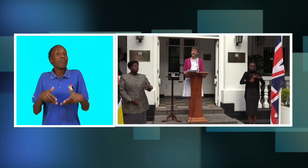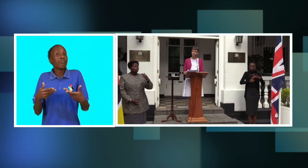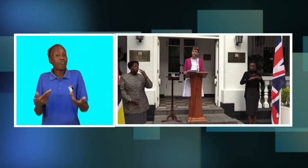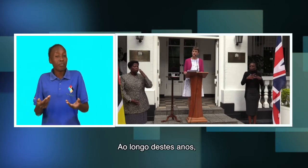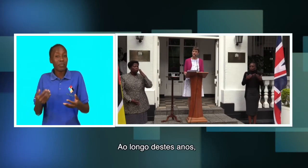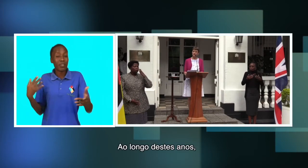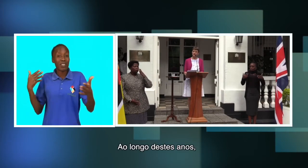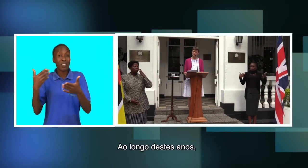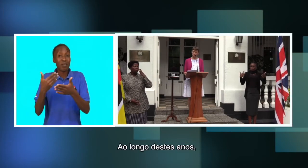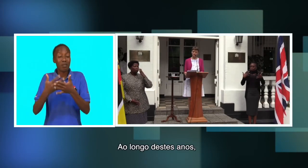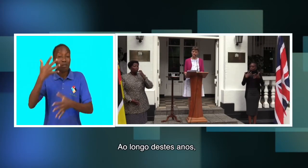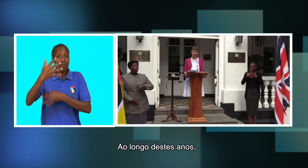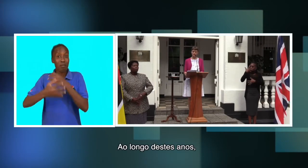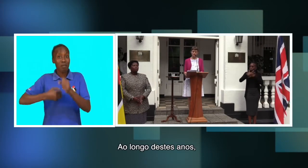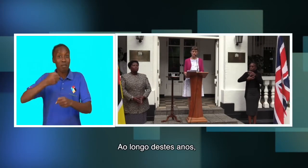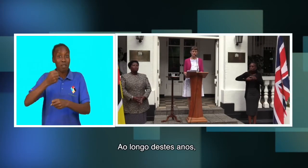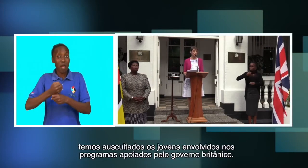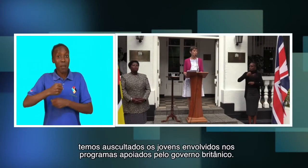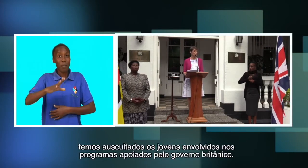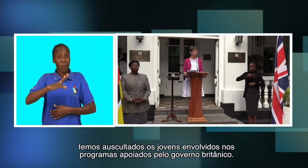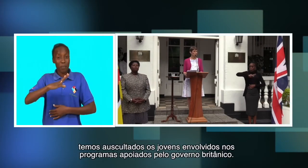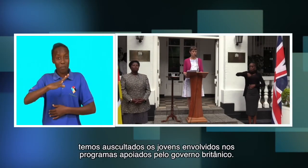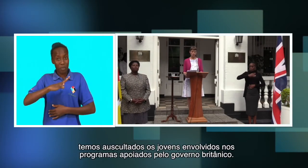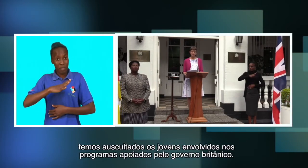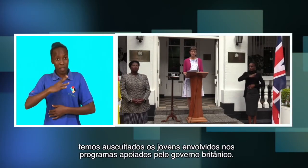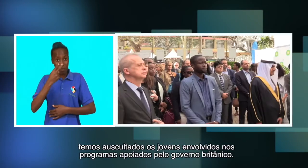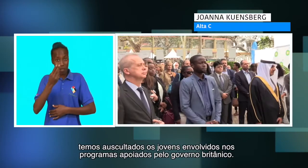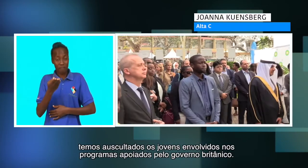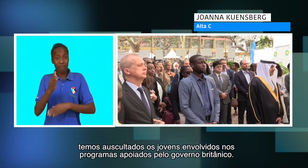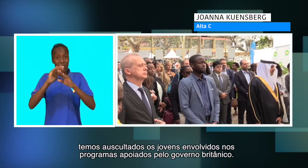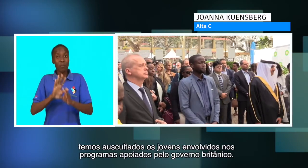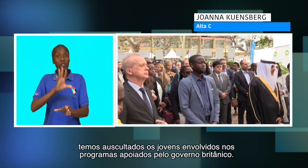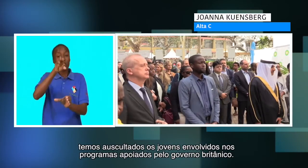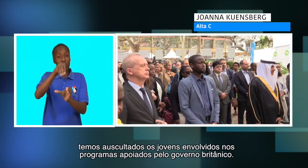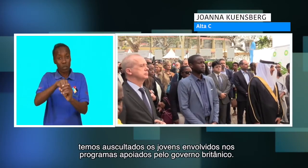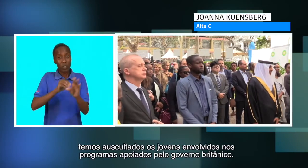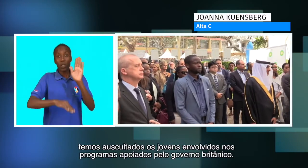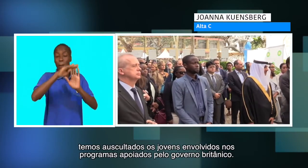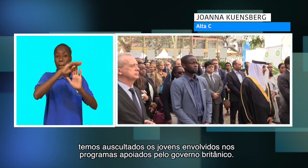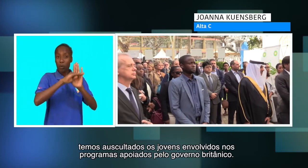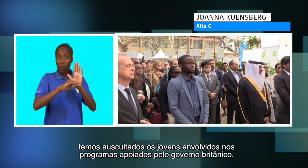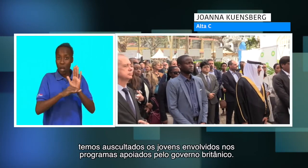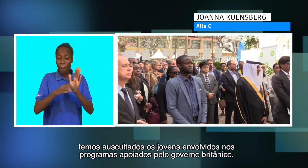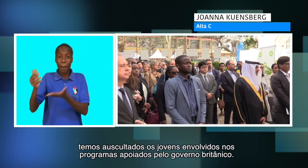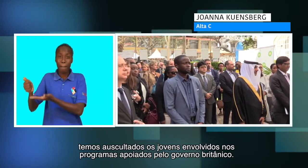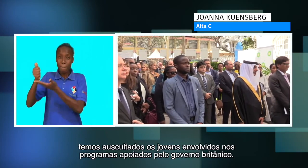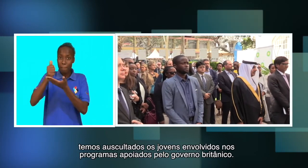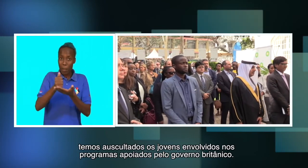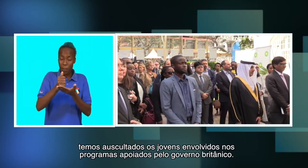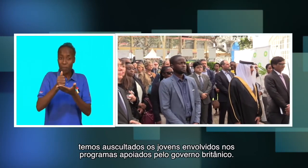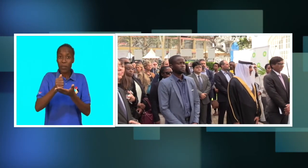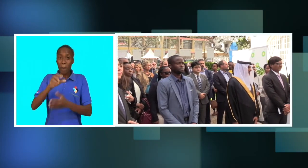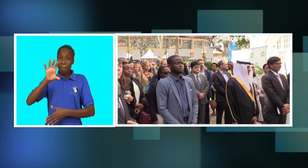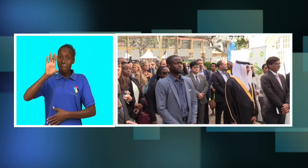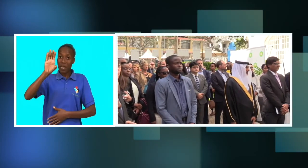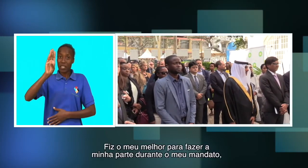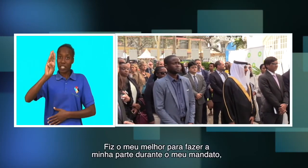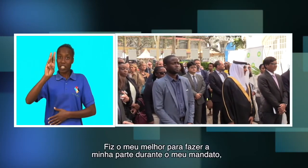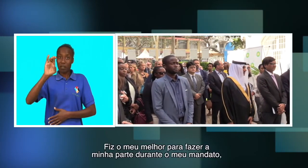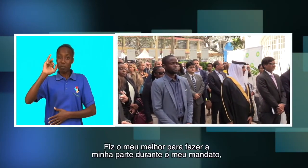Ao longo deste ano, nós temos escutado aos jovens envolvidos nos programas apoiados para o governo britânico.